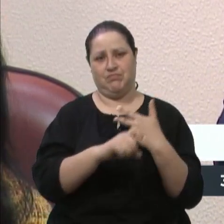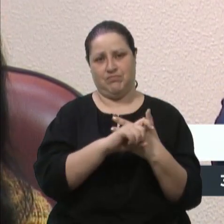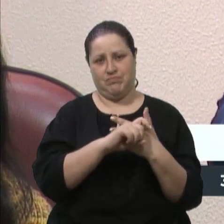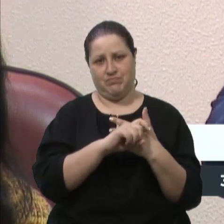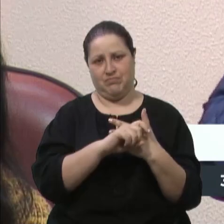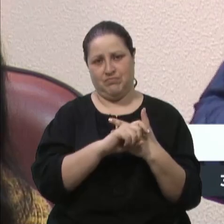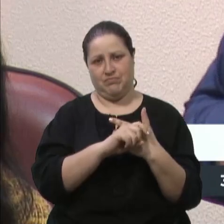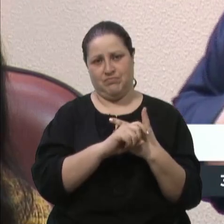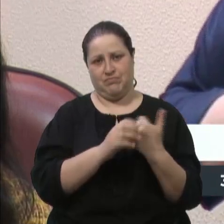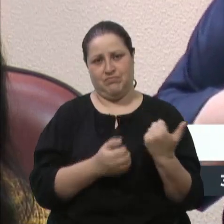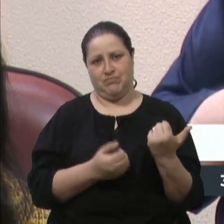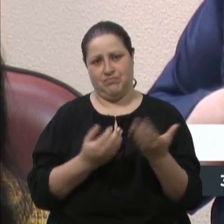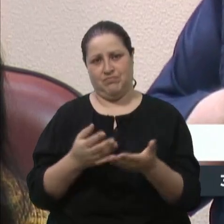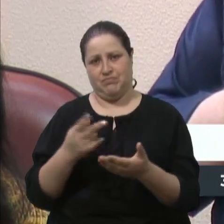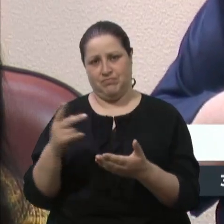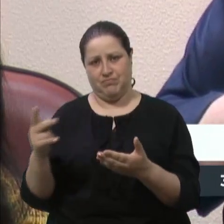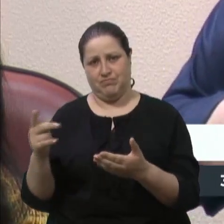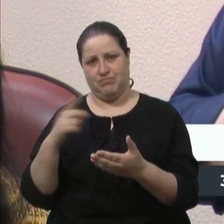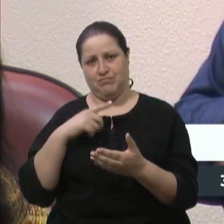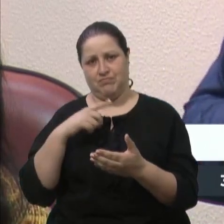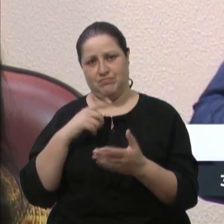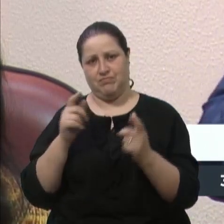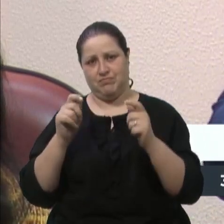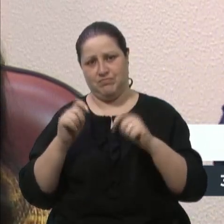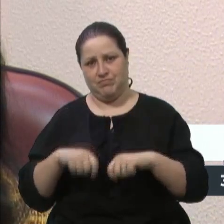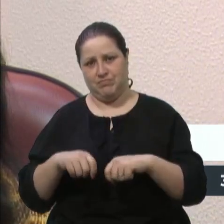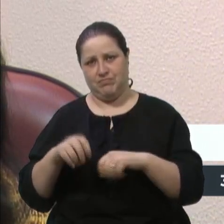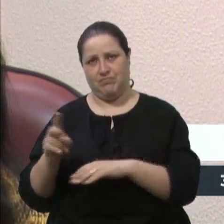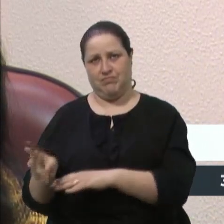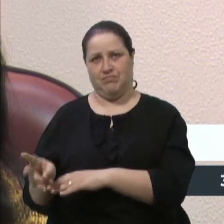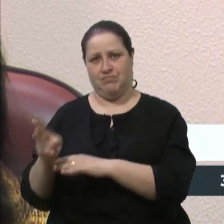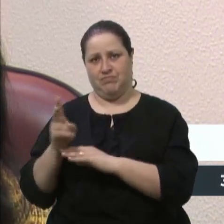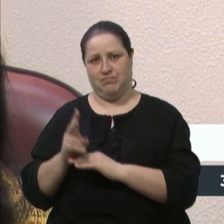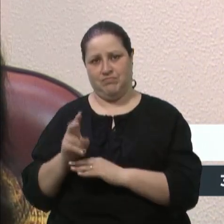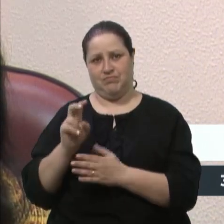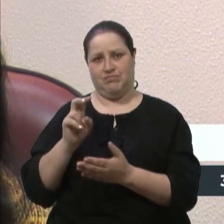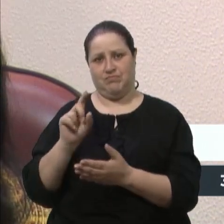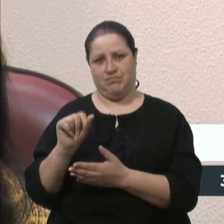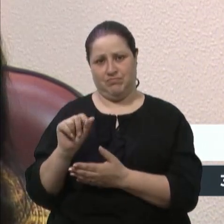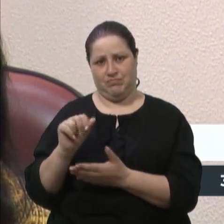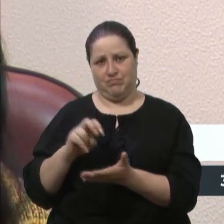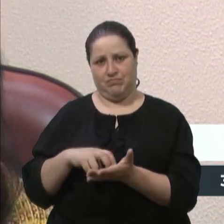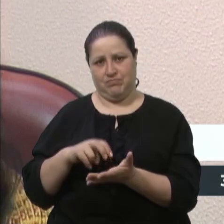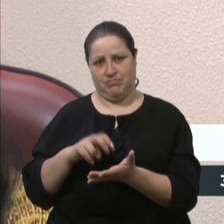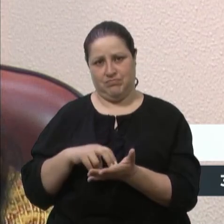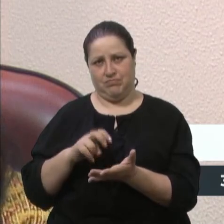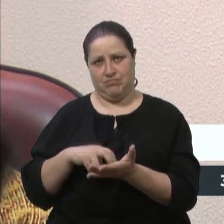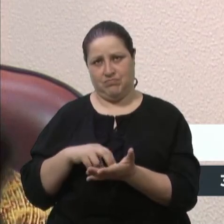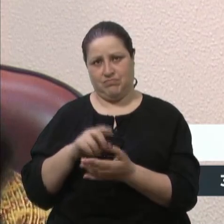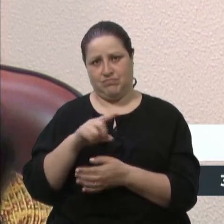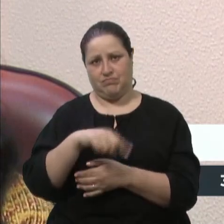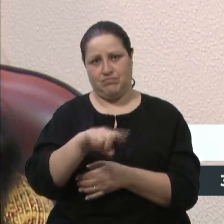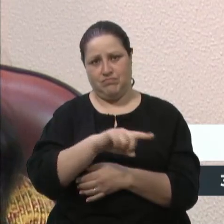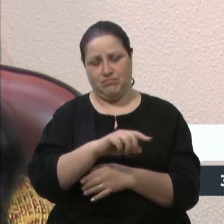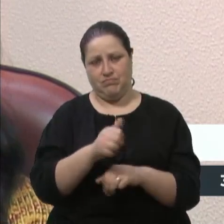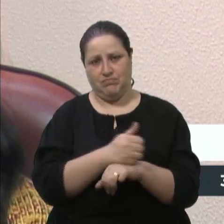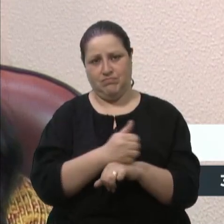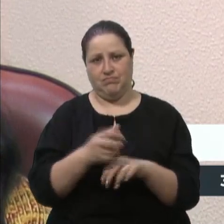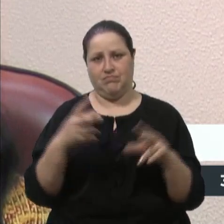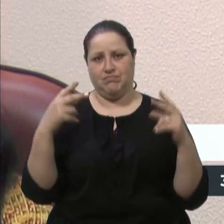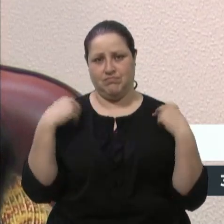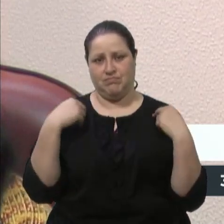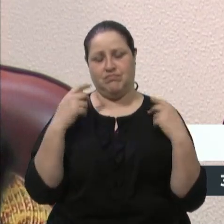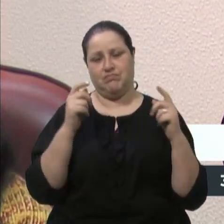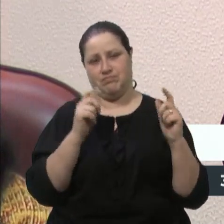possa proporcionar uma linha de crédito diferenciada para vocês poderem ter condições